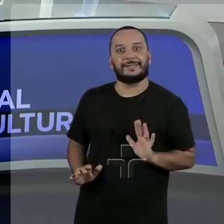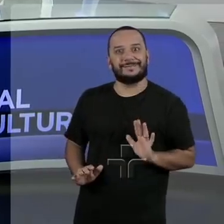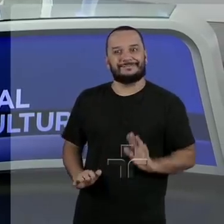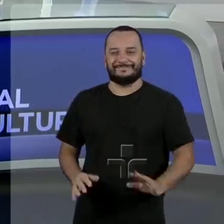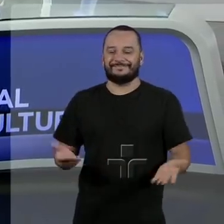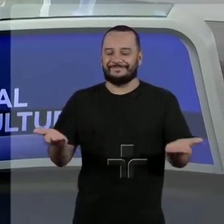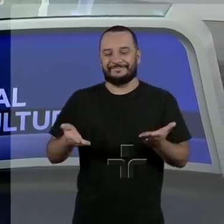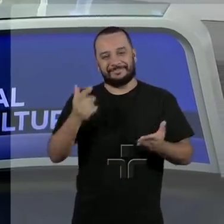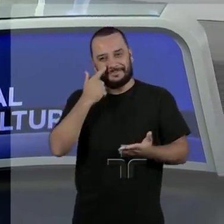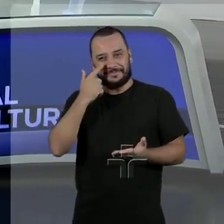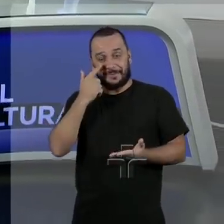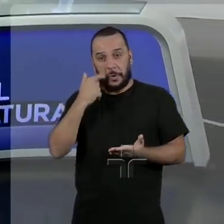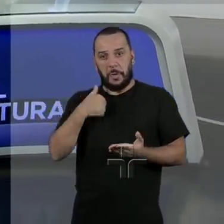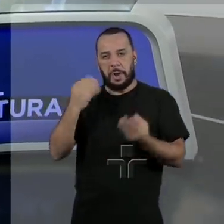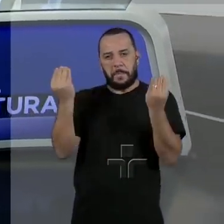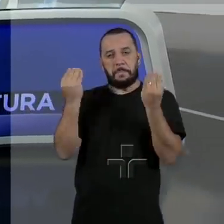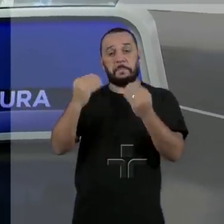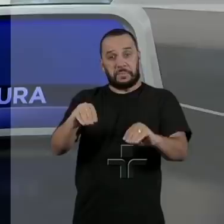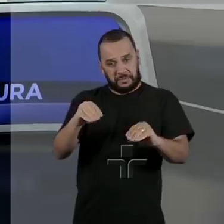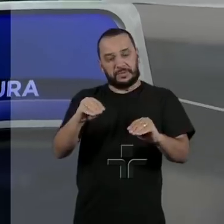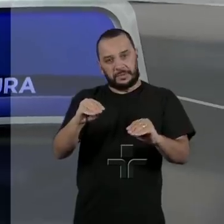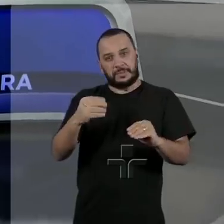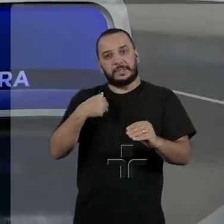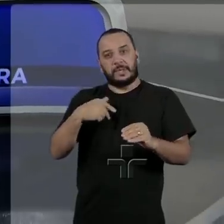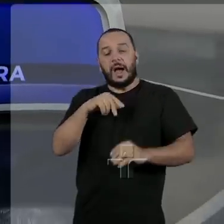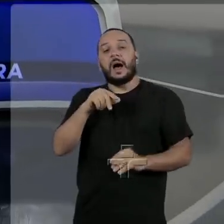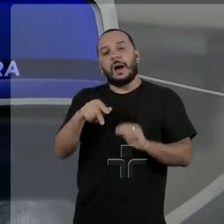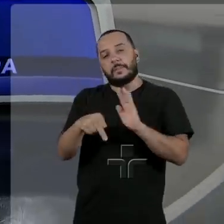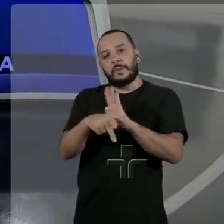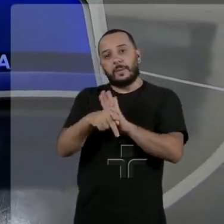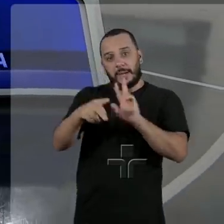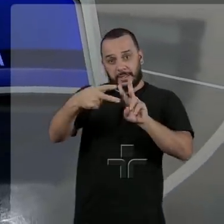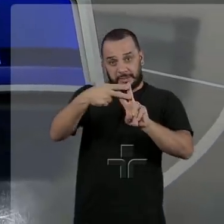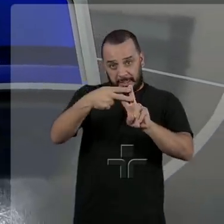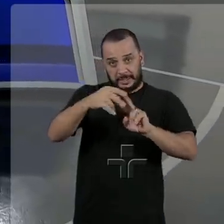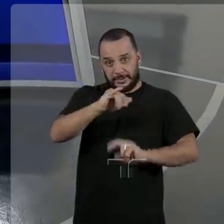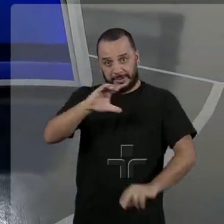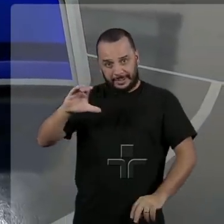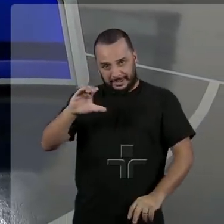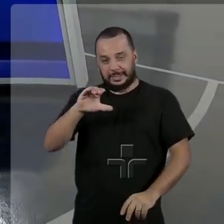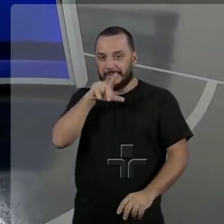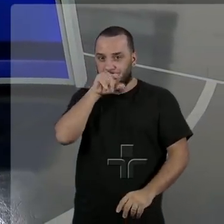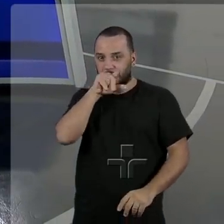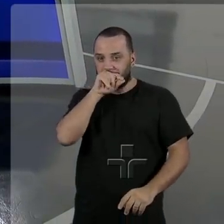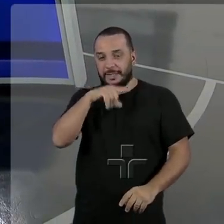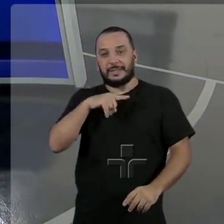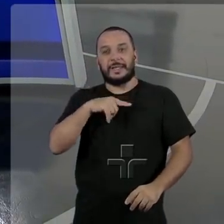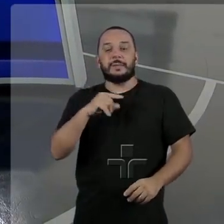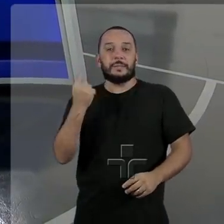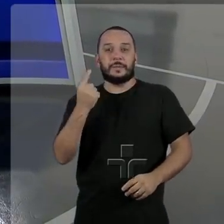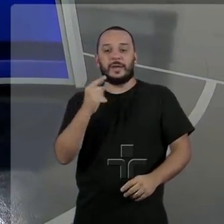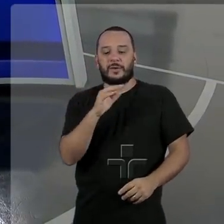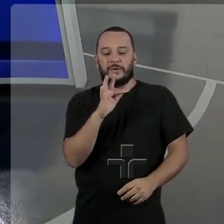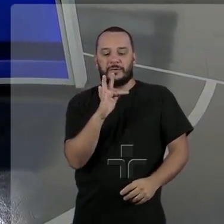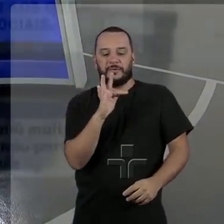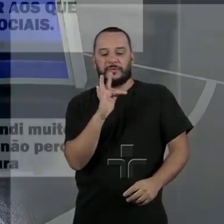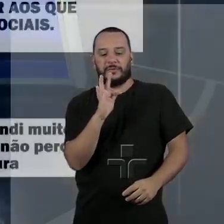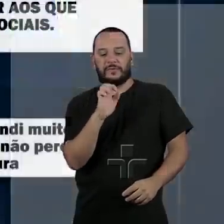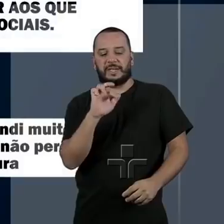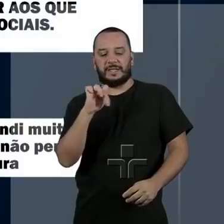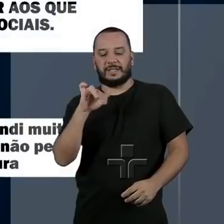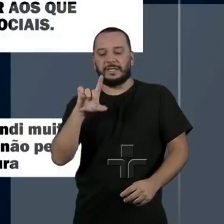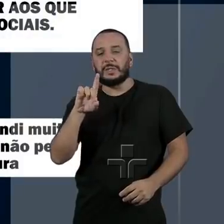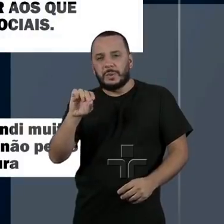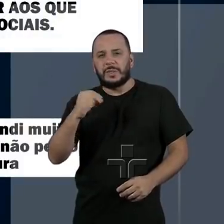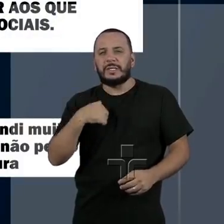Vamos direto para o telão ler algumas mensagens enviadas na hashtag Jornal da Cultura. O primeiro é o Fernando Cursino. Ele diz: saudades